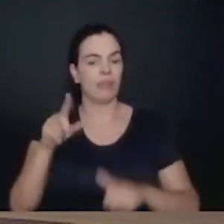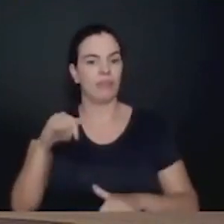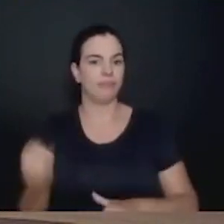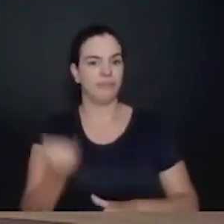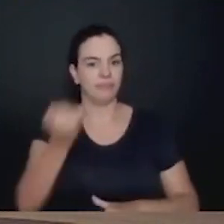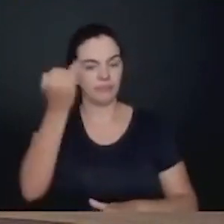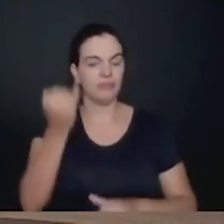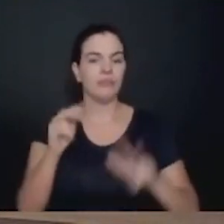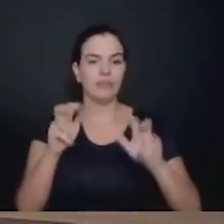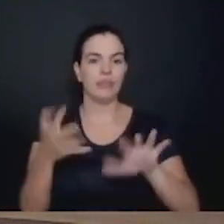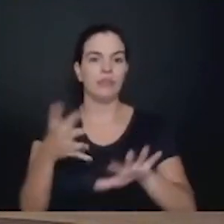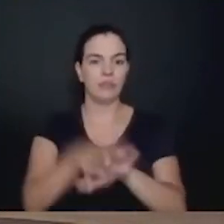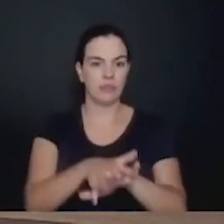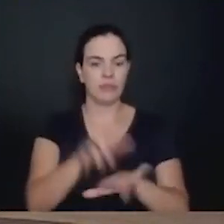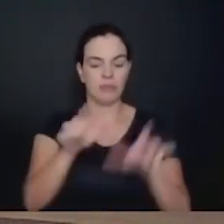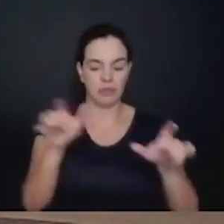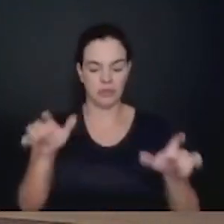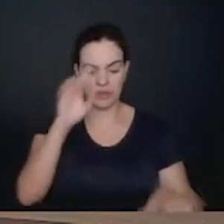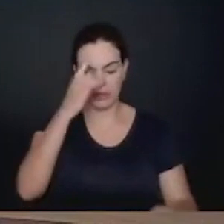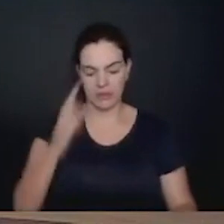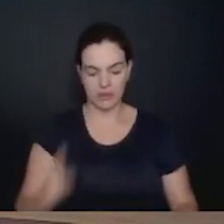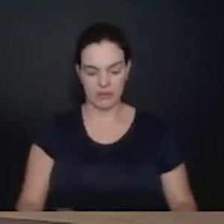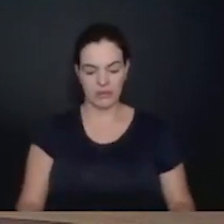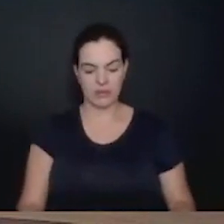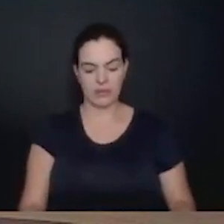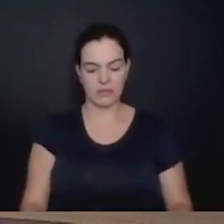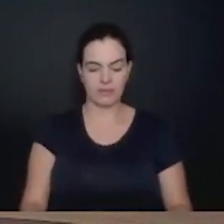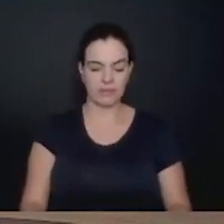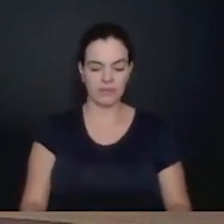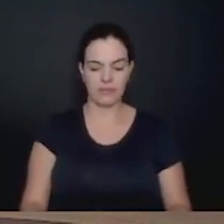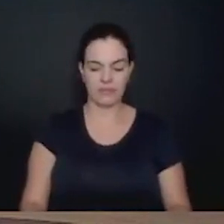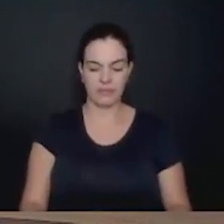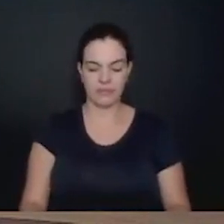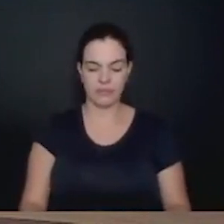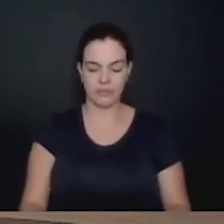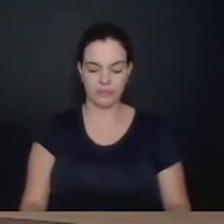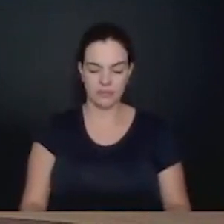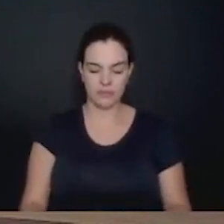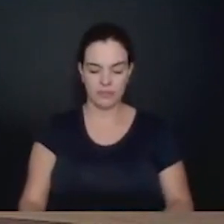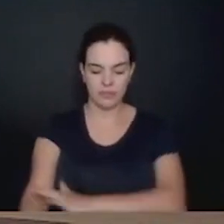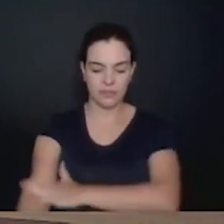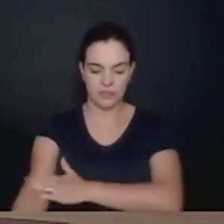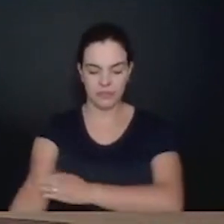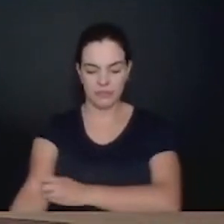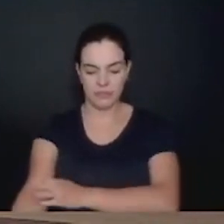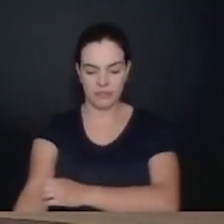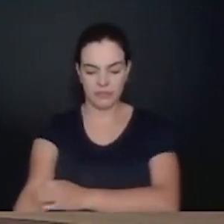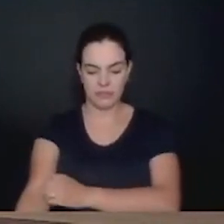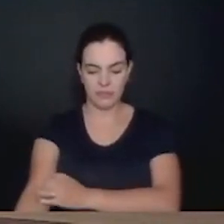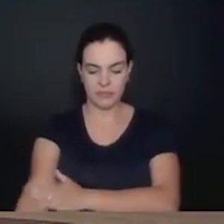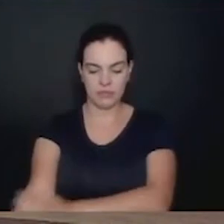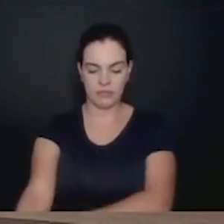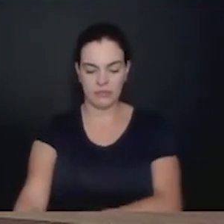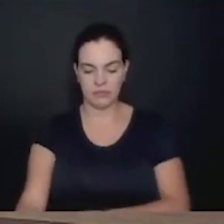com deficiência como um todo. Presidente, ninguém mais desejando fazer a parte, eu agradeço, quero também aproveitar a oportunidade,